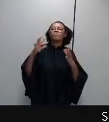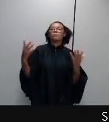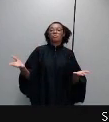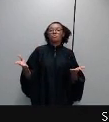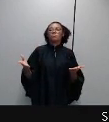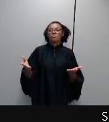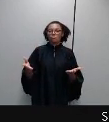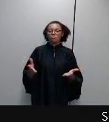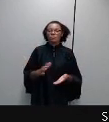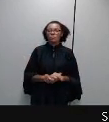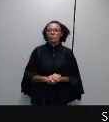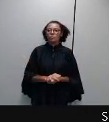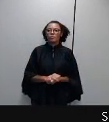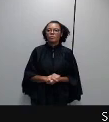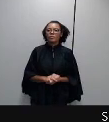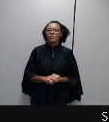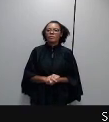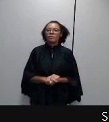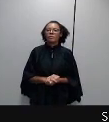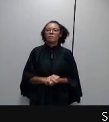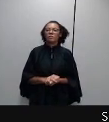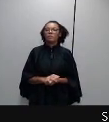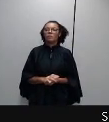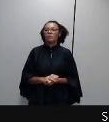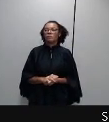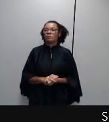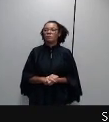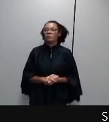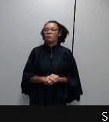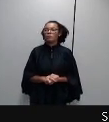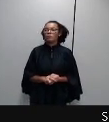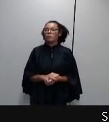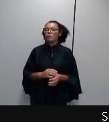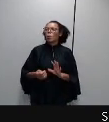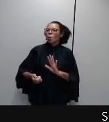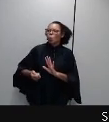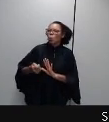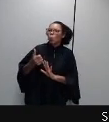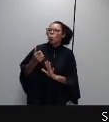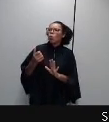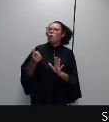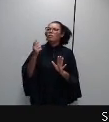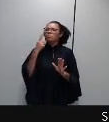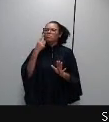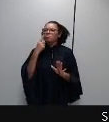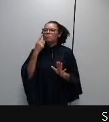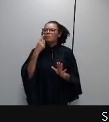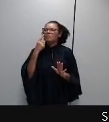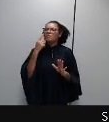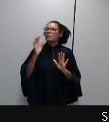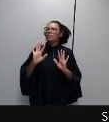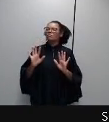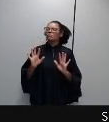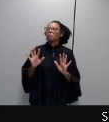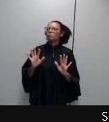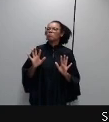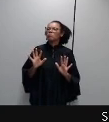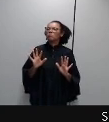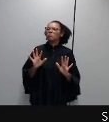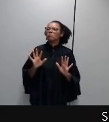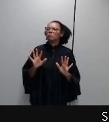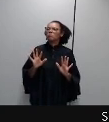concursal tanto a quase que chega ver uma aparente em